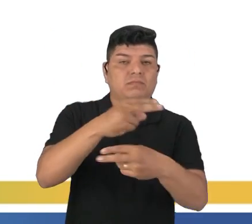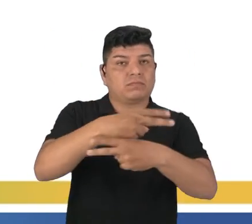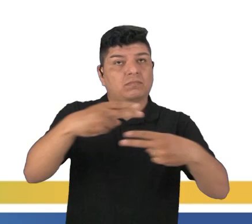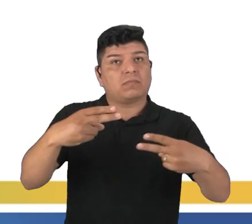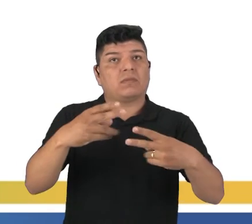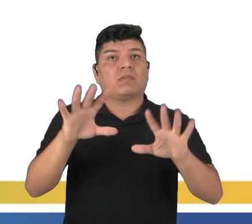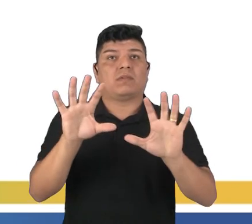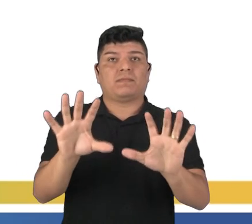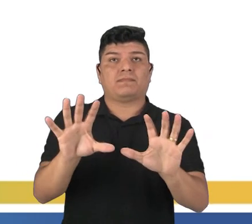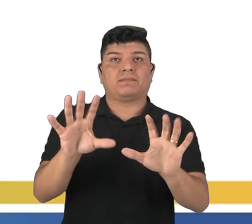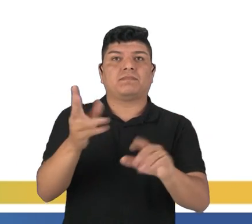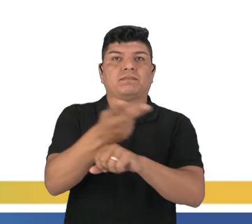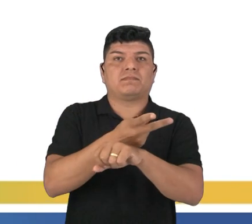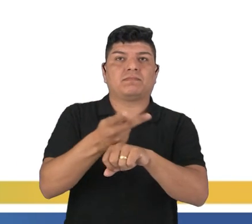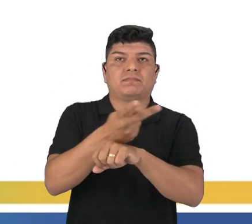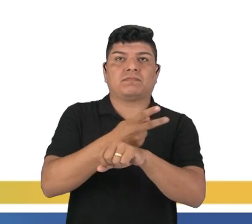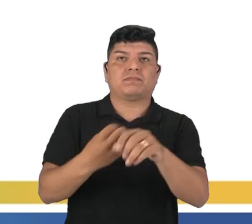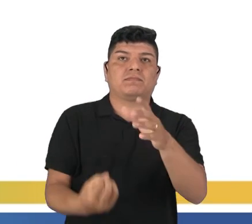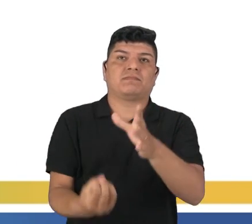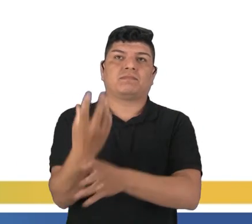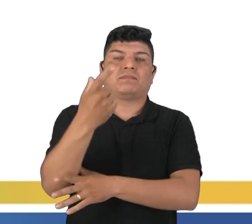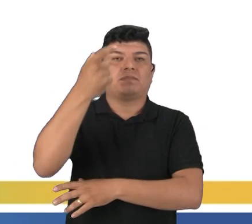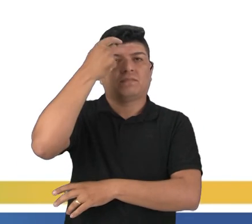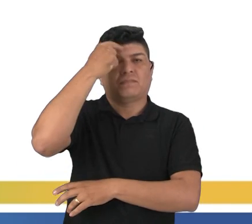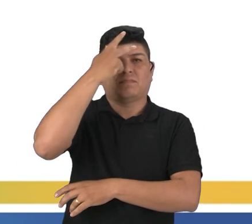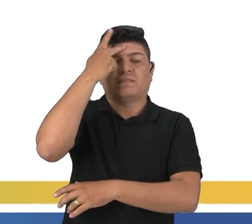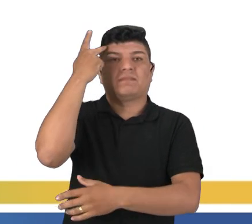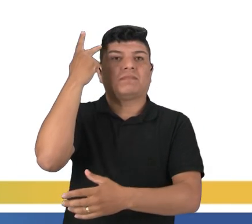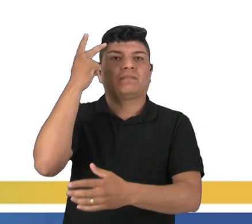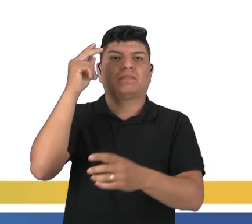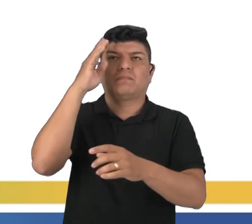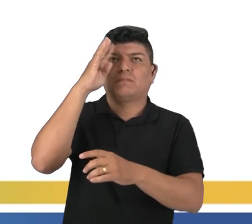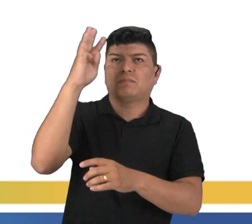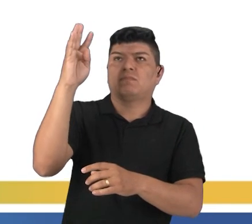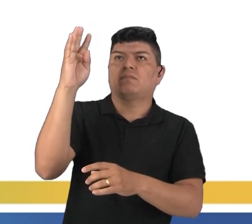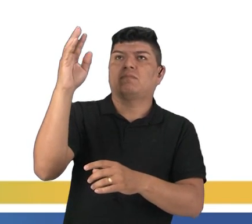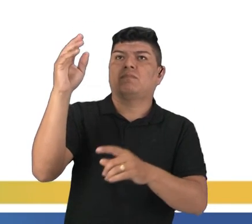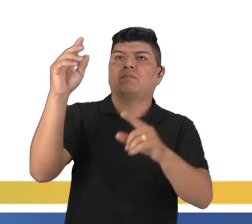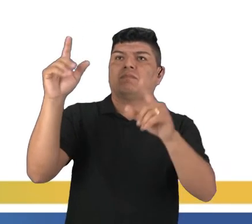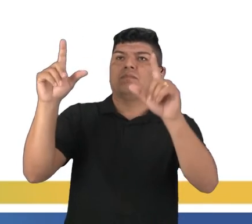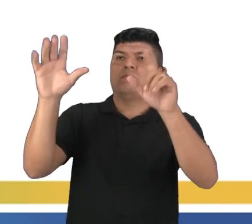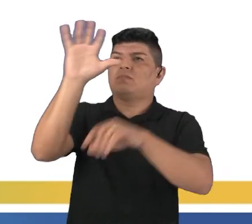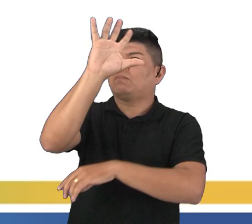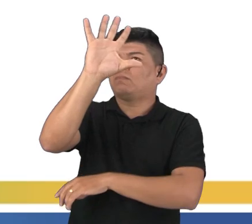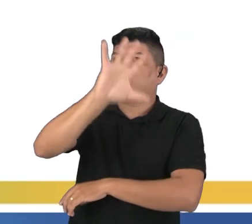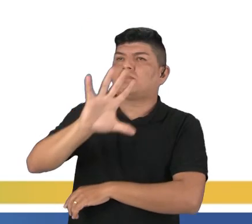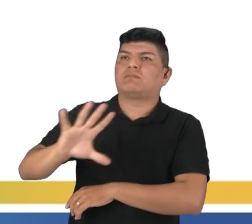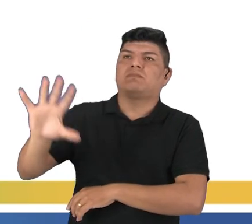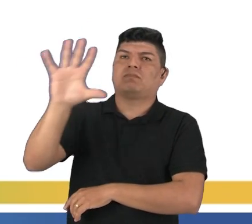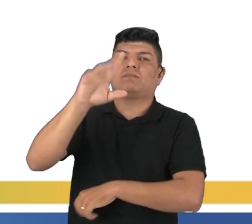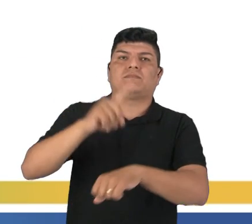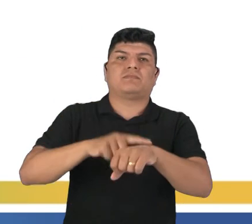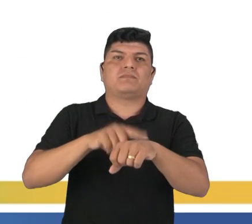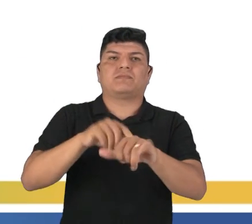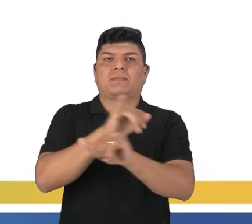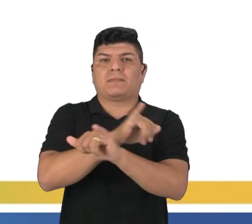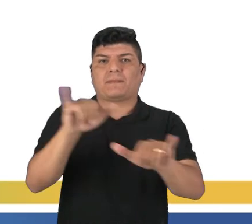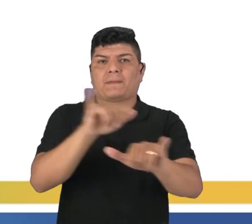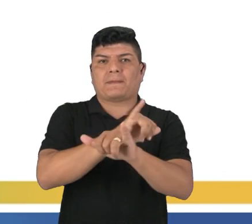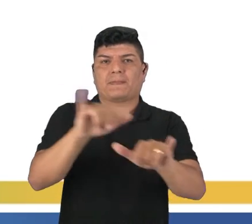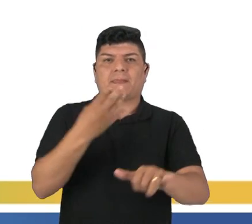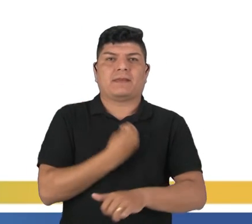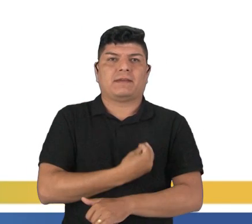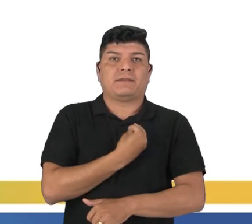objeto. Assim, busca-se criar na cabeça do leitor uma imagem do local e, ao mesmo tempo, informar